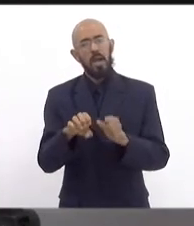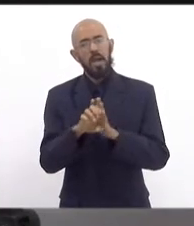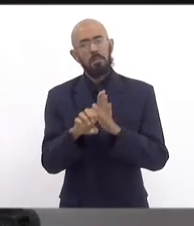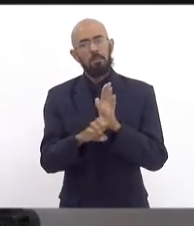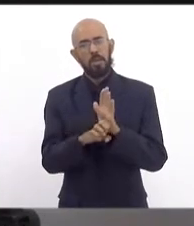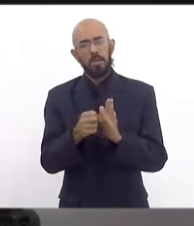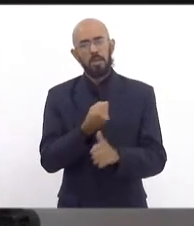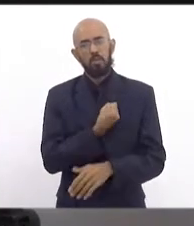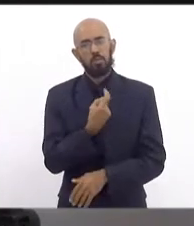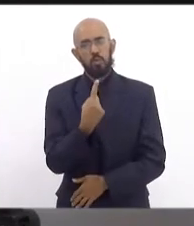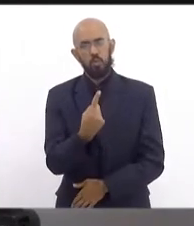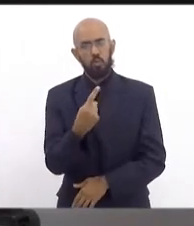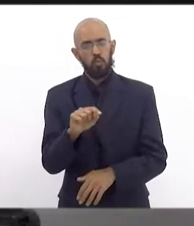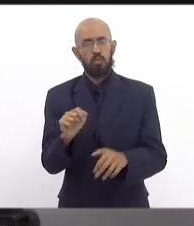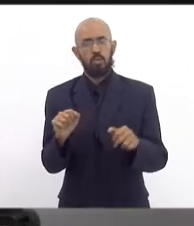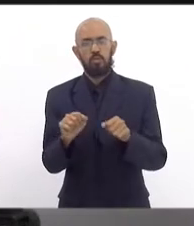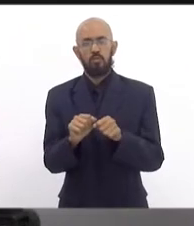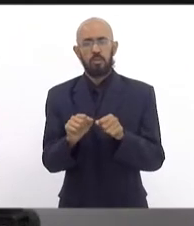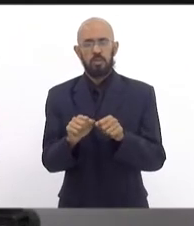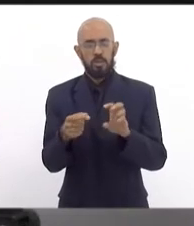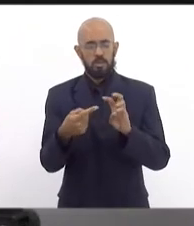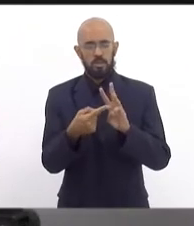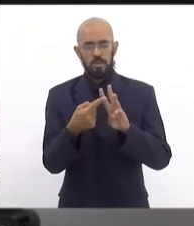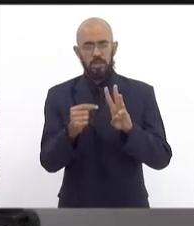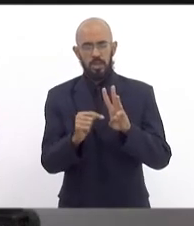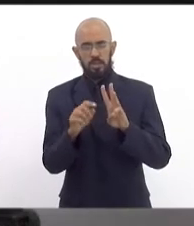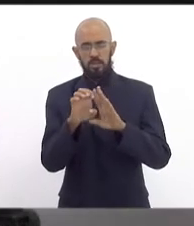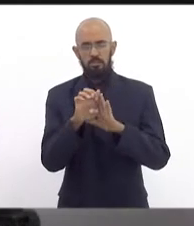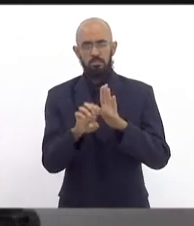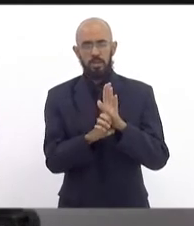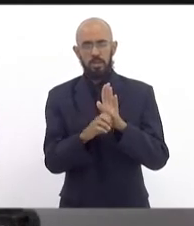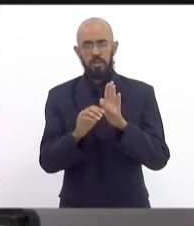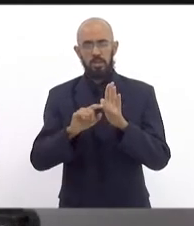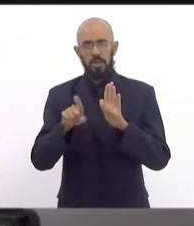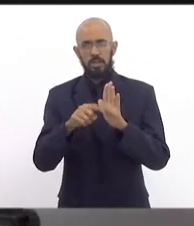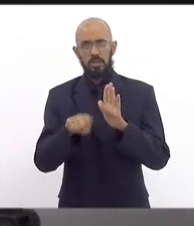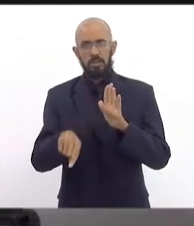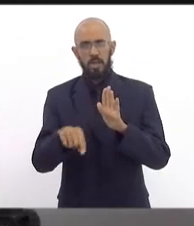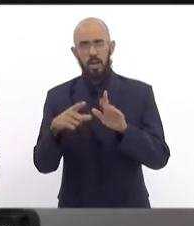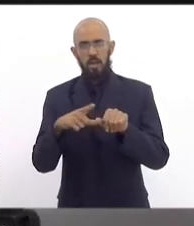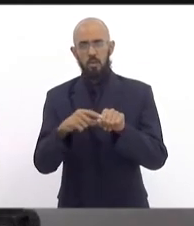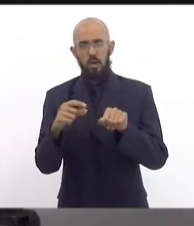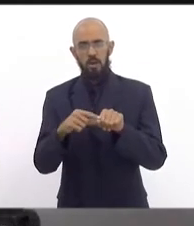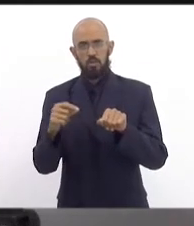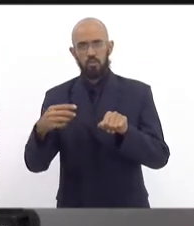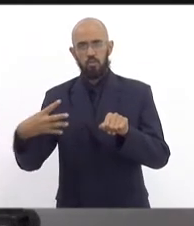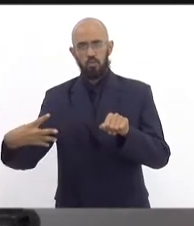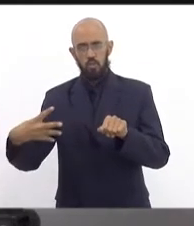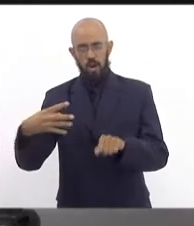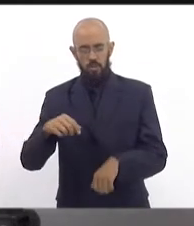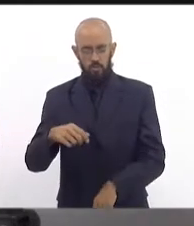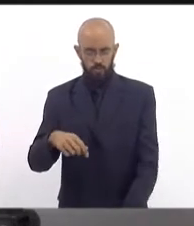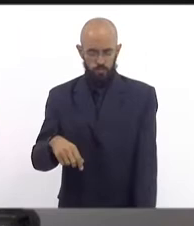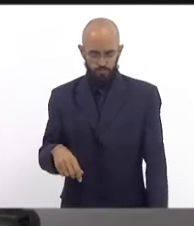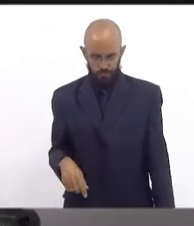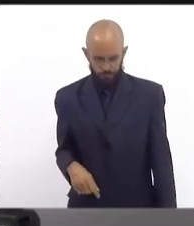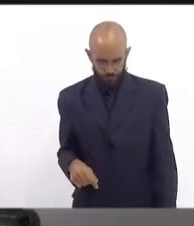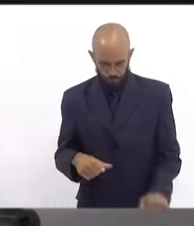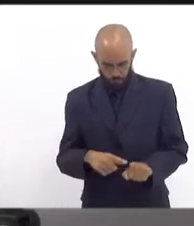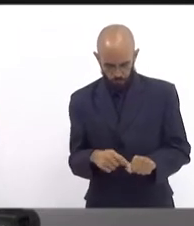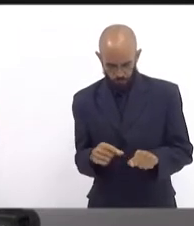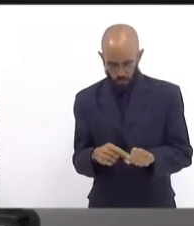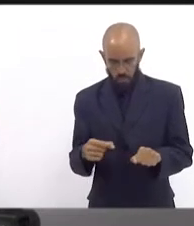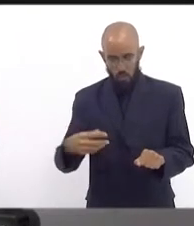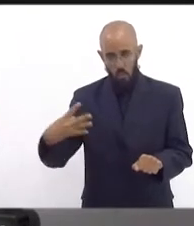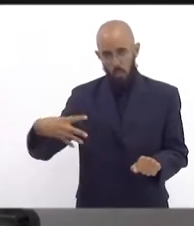que quem fez três emendas suprimiu o artigo 4º do artigo 4º é